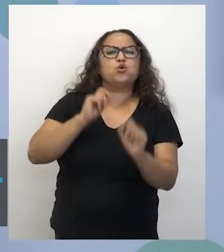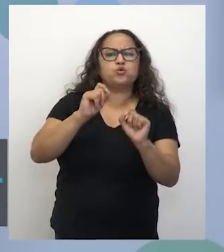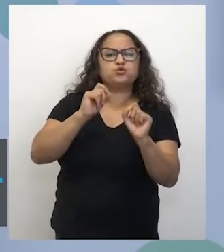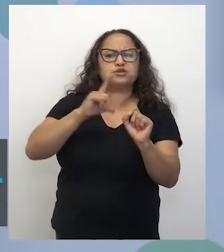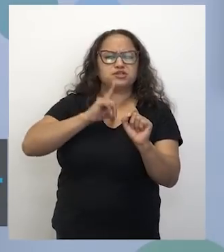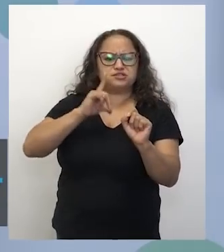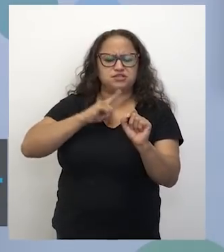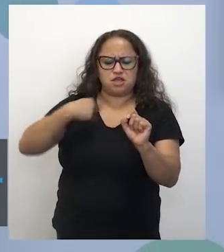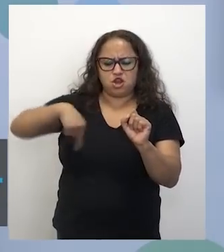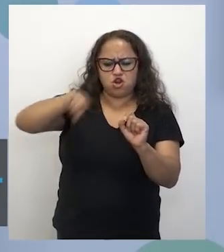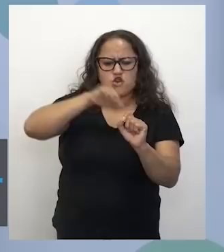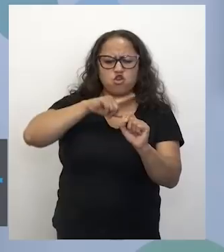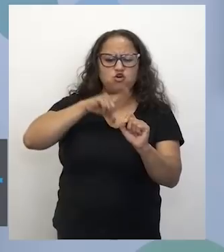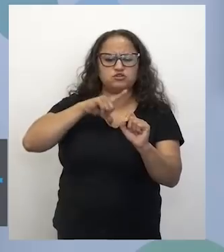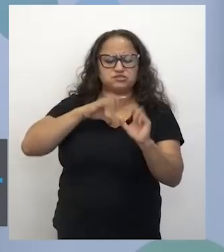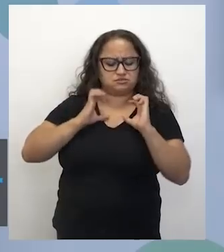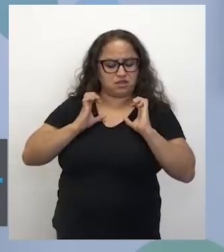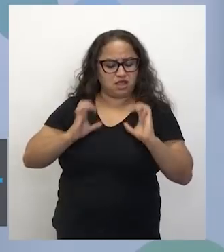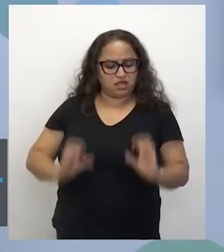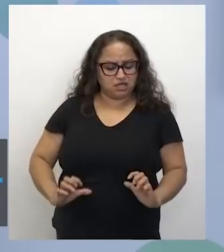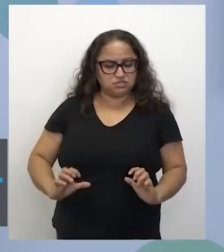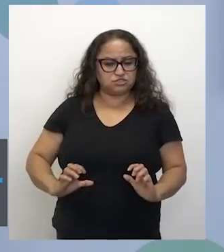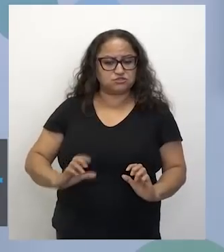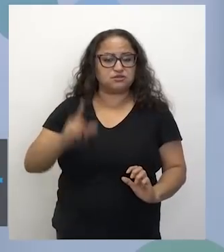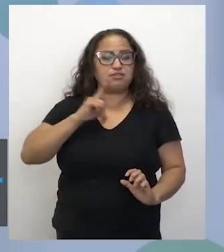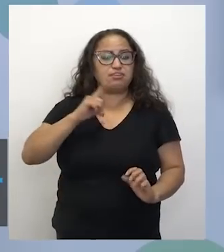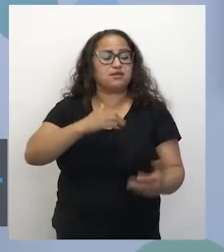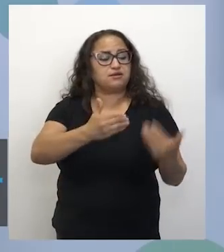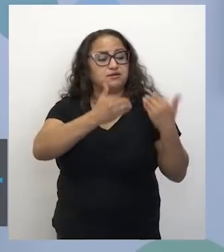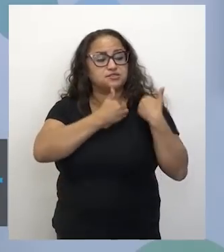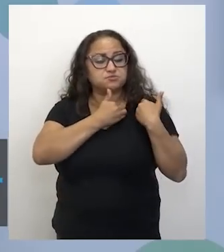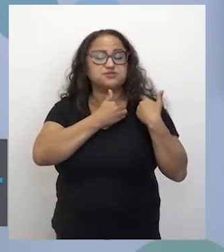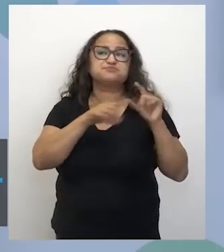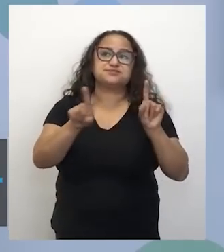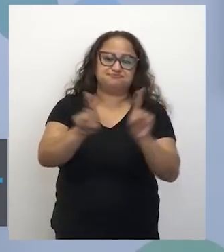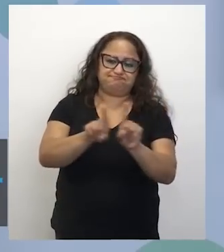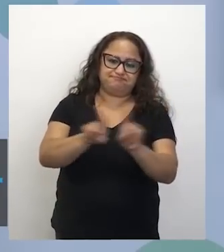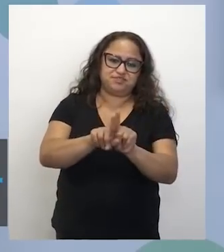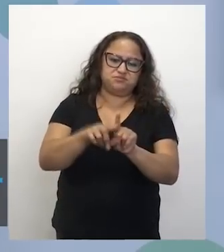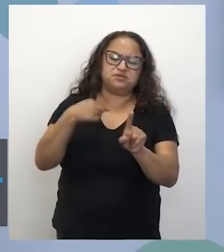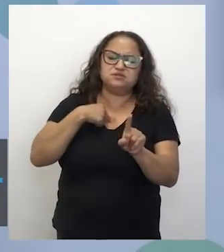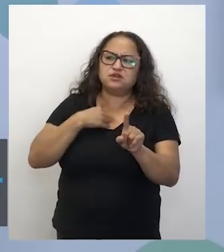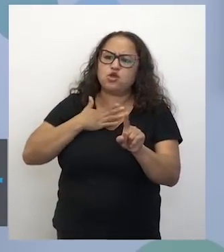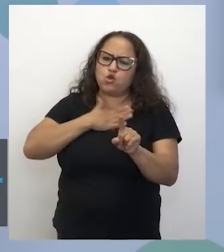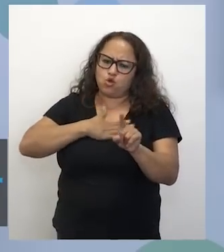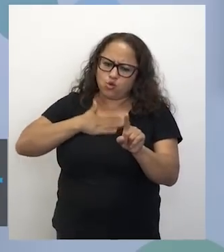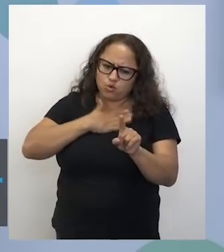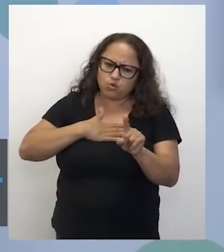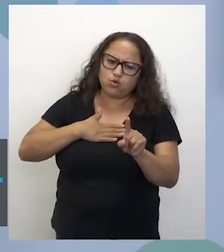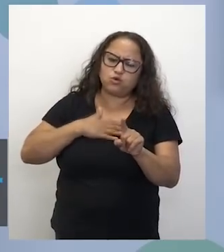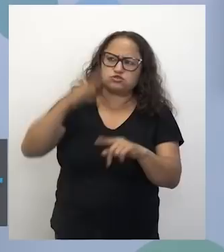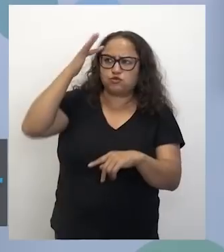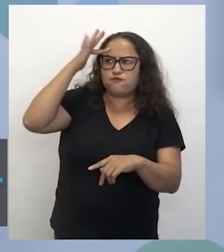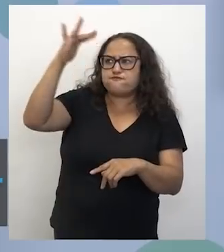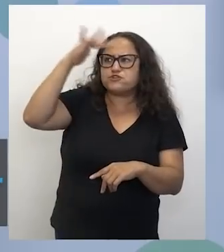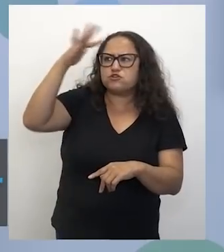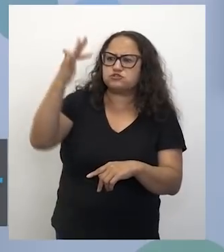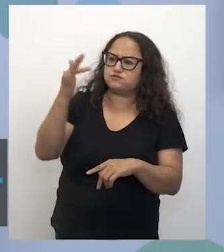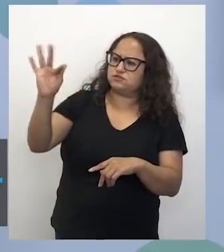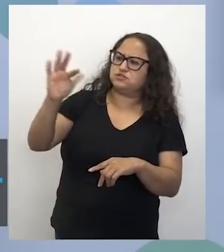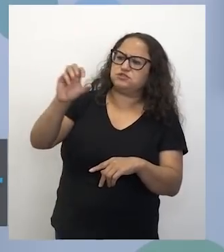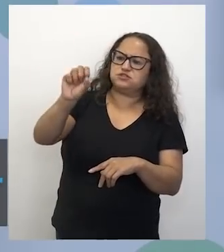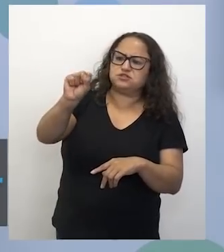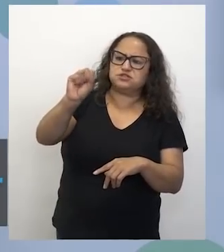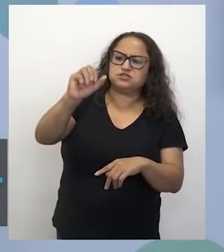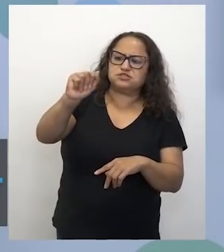envolvam dilemas éticos, né, ela envolve a responsabilidade. E eu gosto muito de um filósofo francês chamado Sartre,